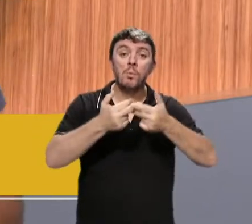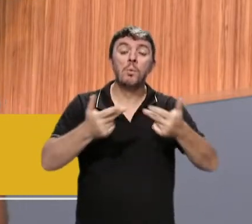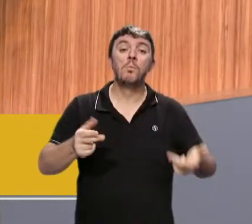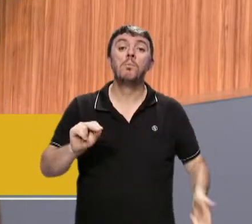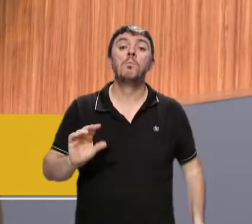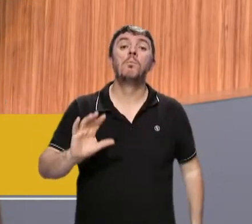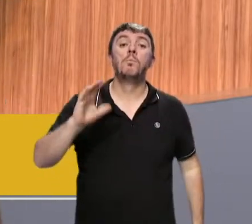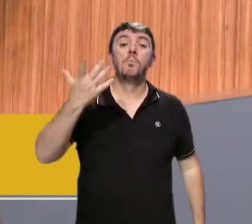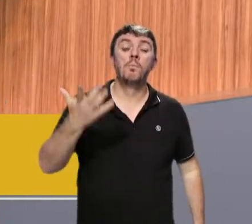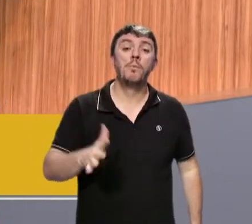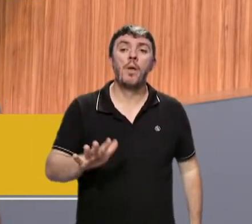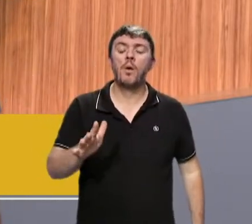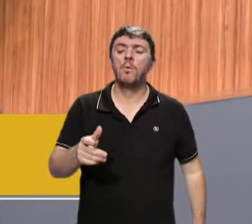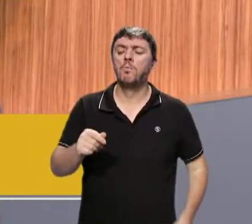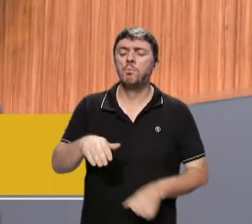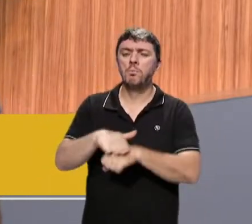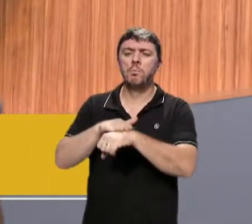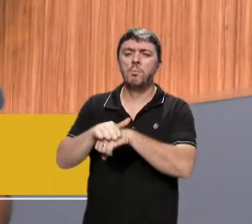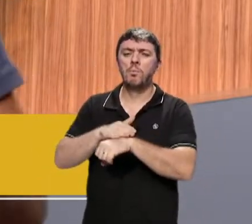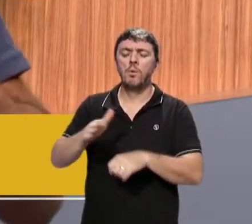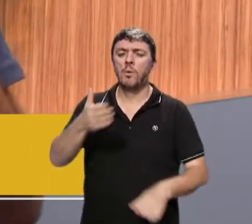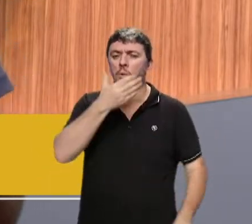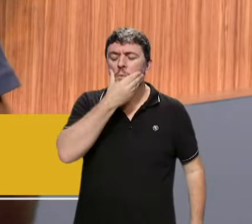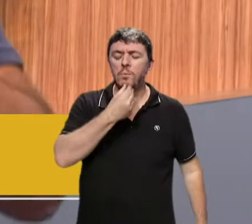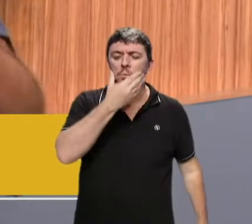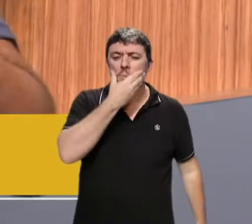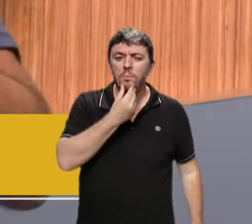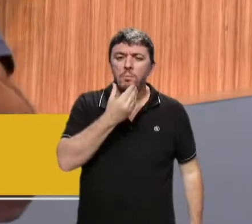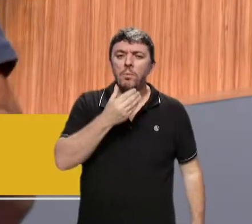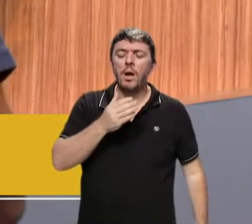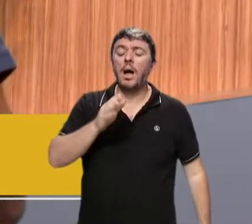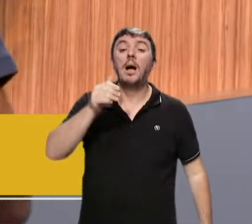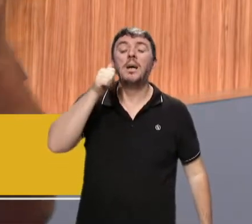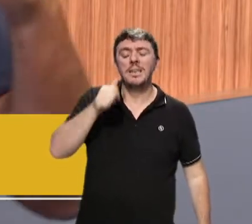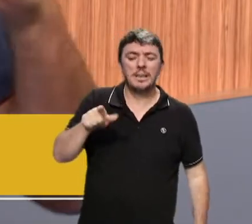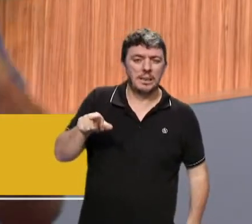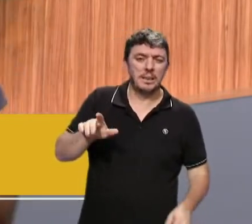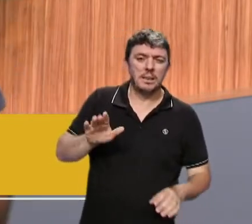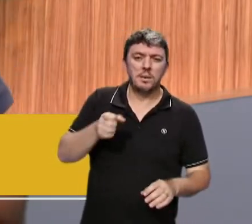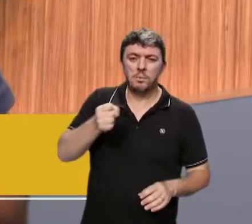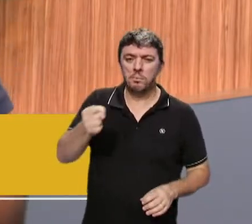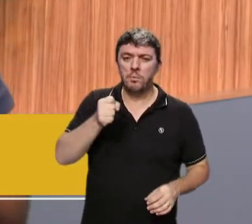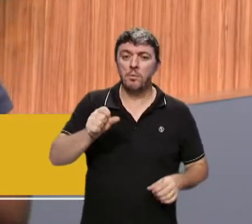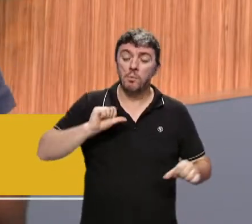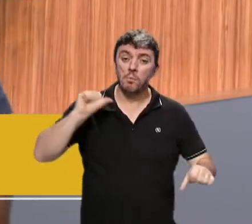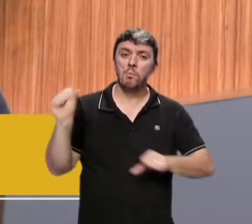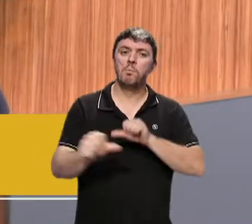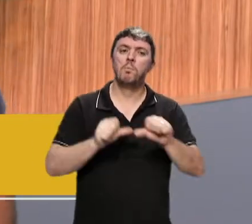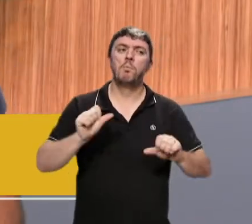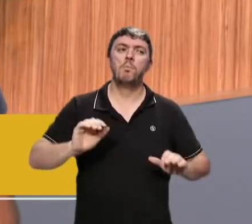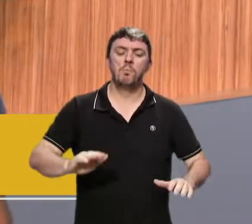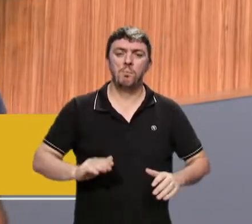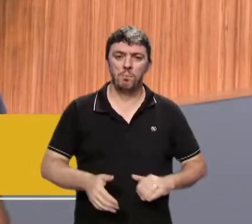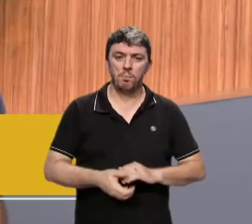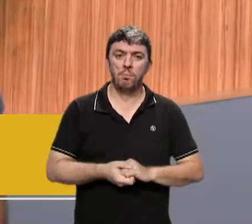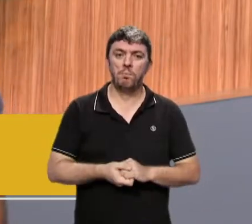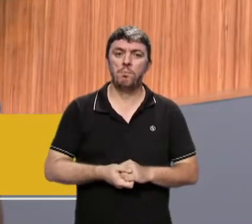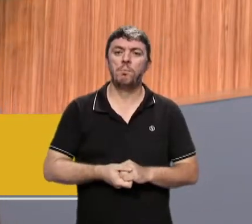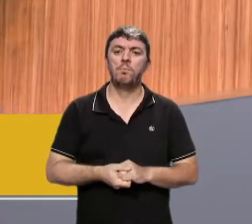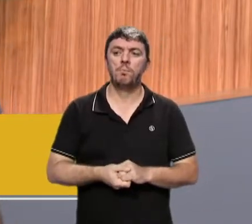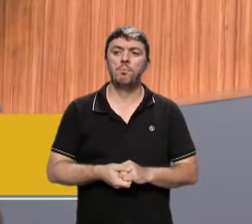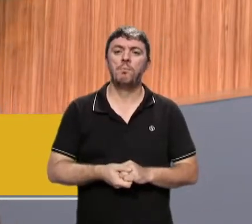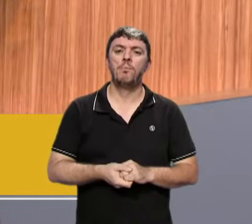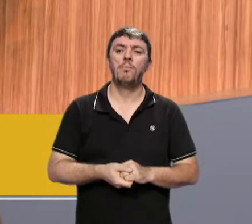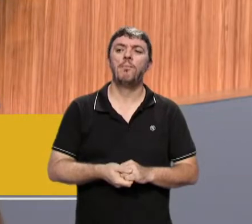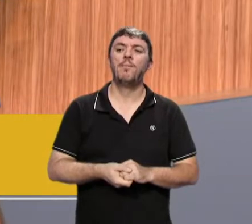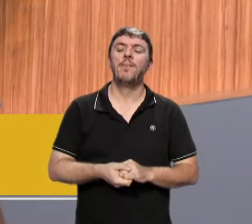vai acontecer? Eu vou conversar com uma especialista já sobre o assunto. Ela vai contar o porquê dessas mudanças e se o Instagram vai acabar. E também hoje,